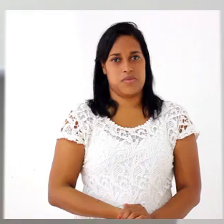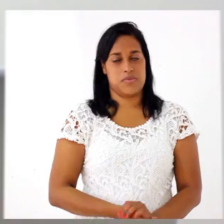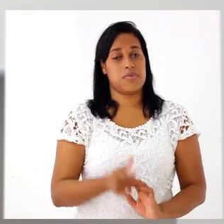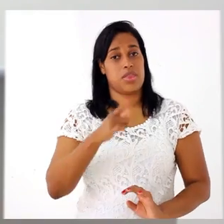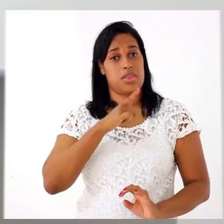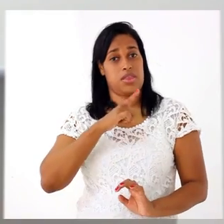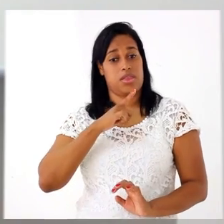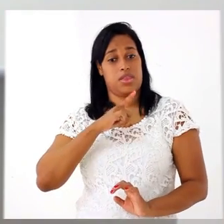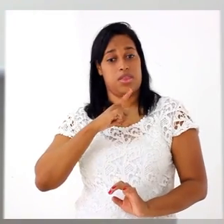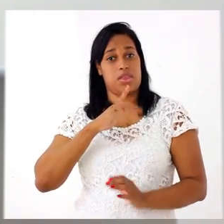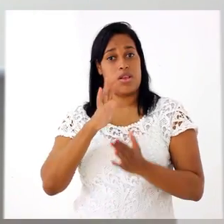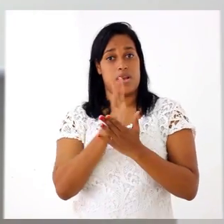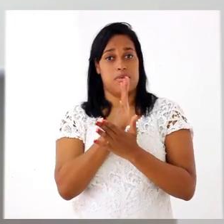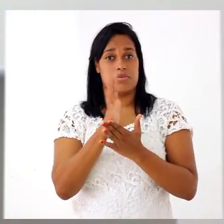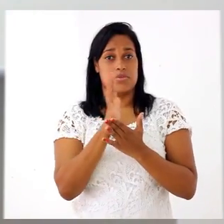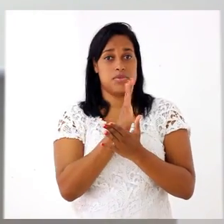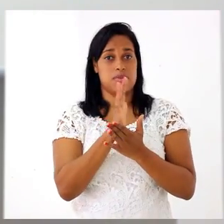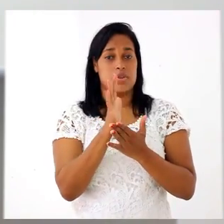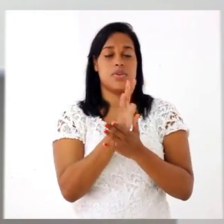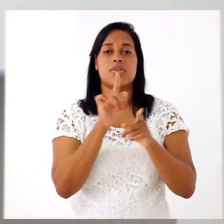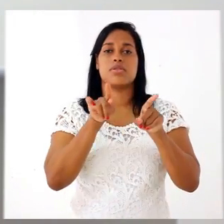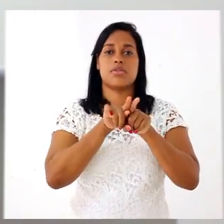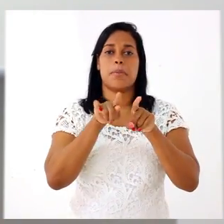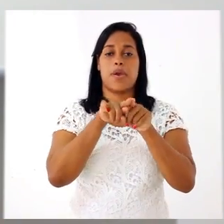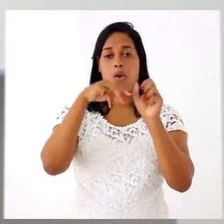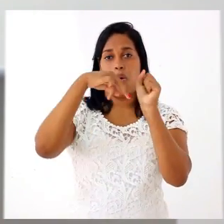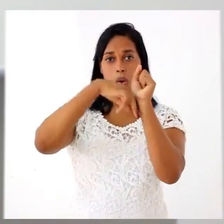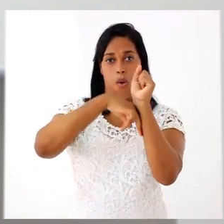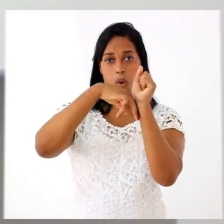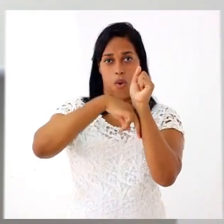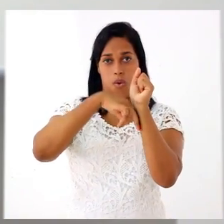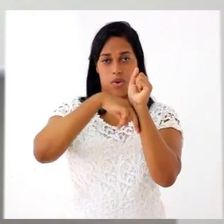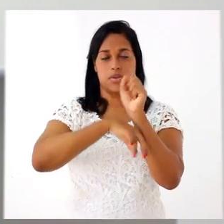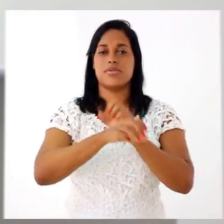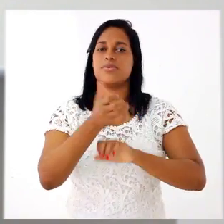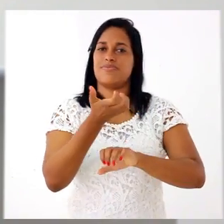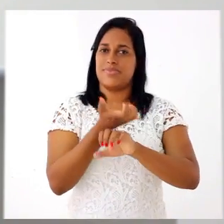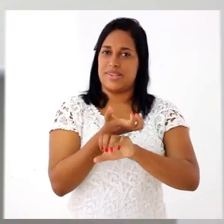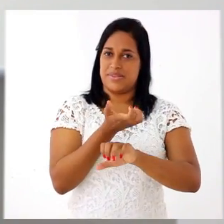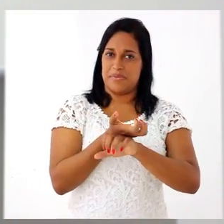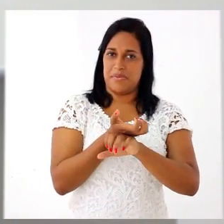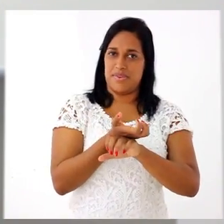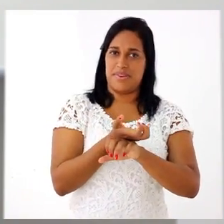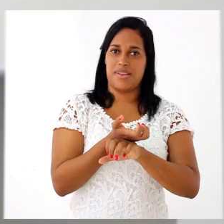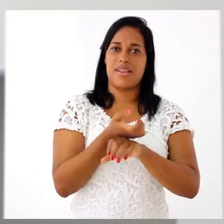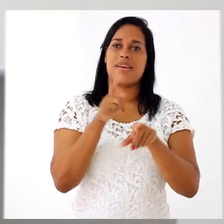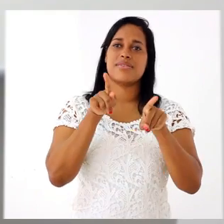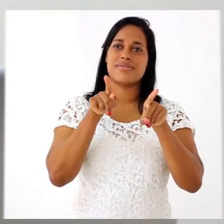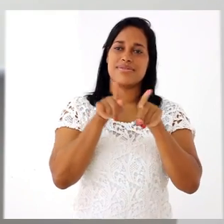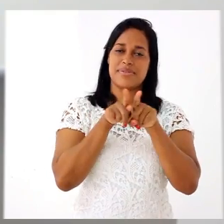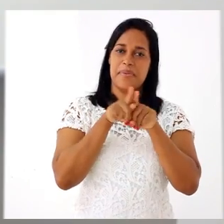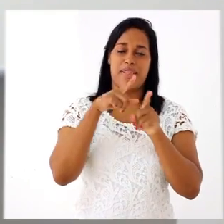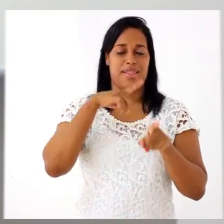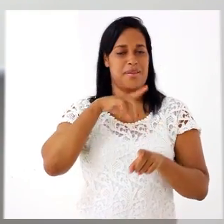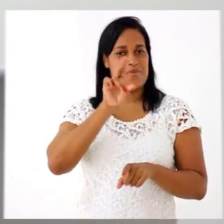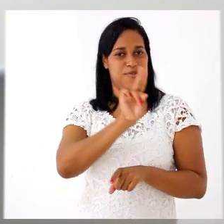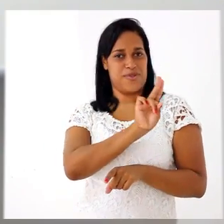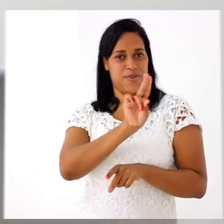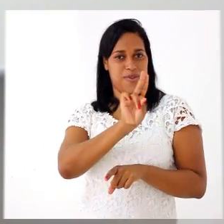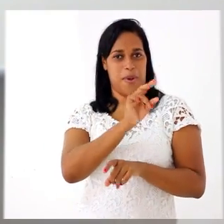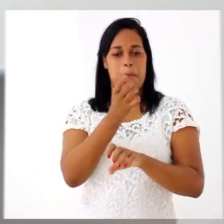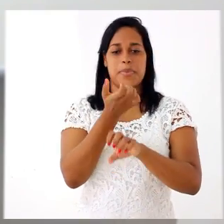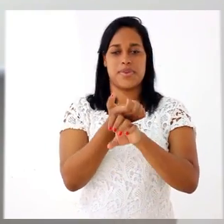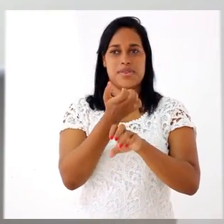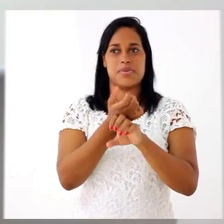Temos a chave código, né, na entidade disciplina. Na entidade disciplina também tem o nome da disciplina e